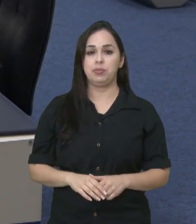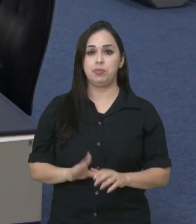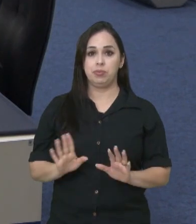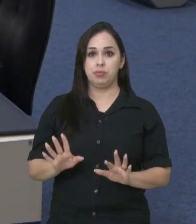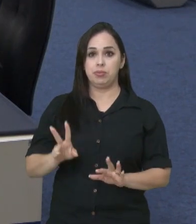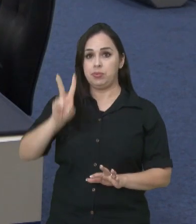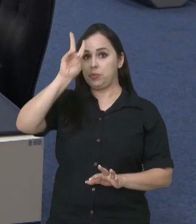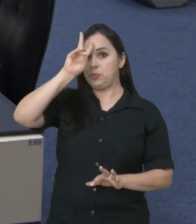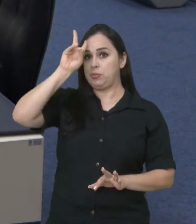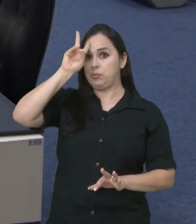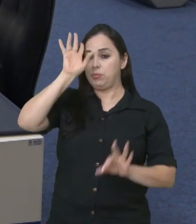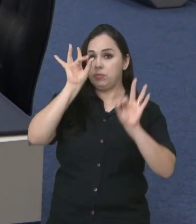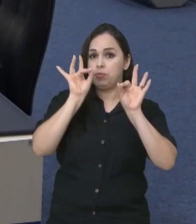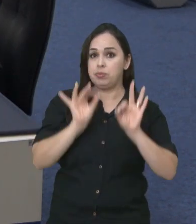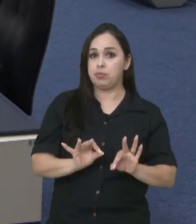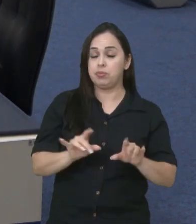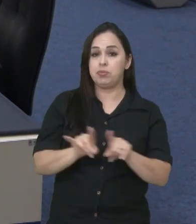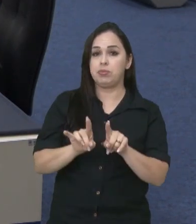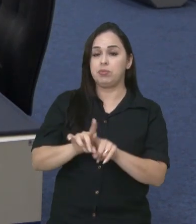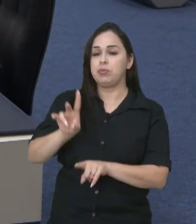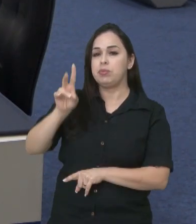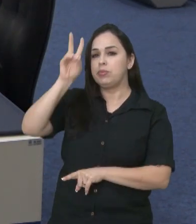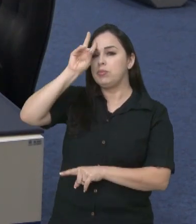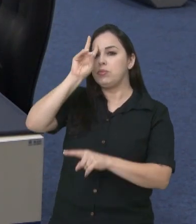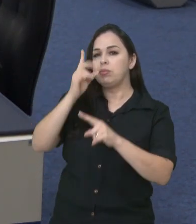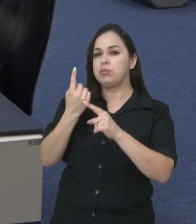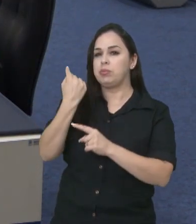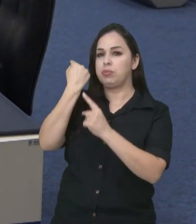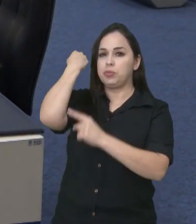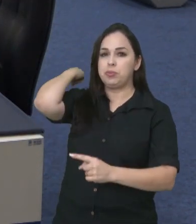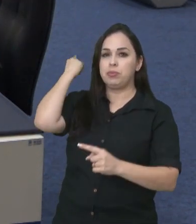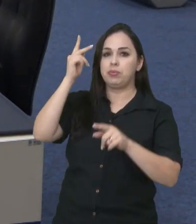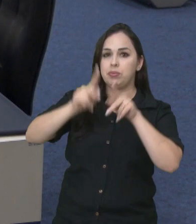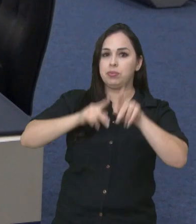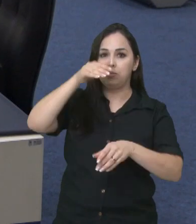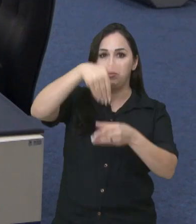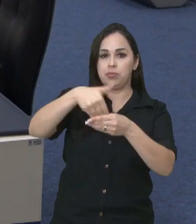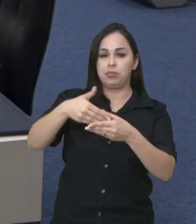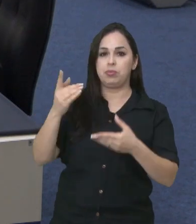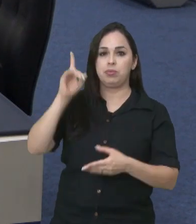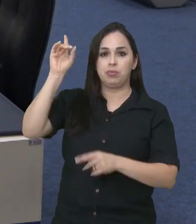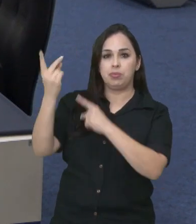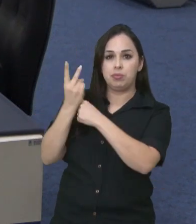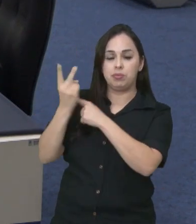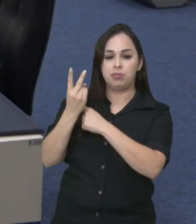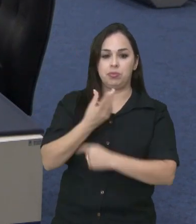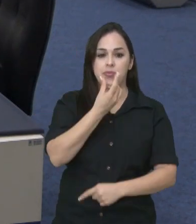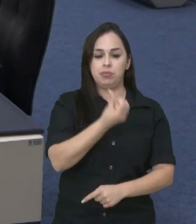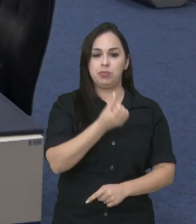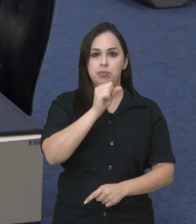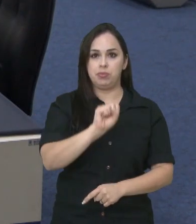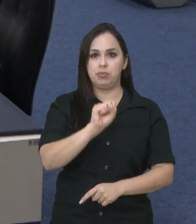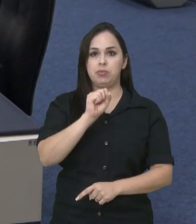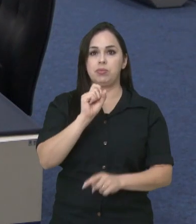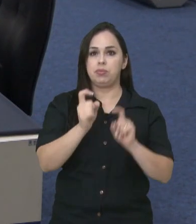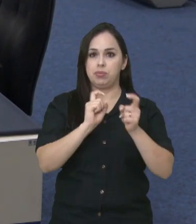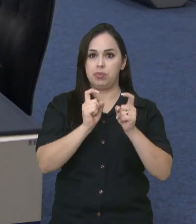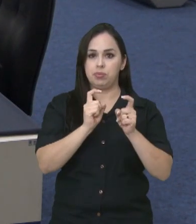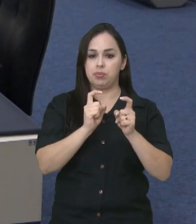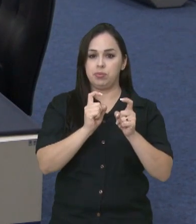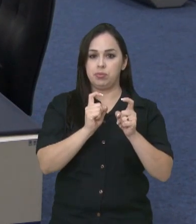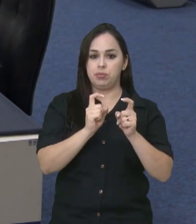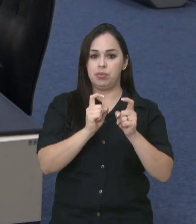Havendo o número legal sobre a proteção de Deus, e lembrando que todo poder emana do povo, declaro aberta a 68ª sessão